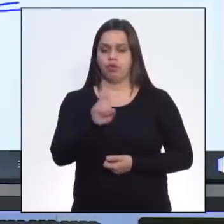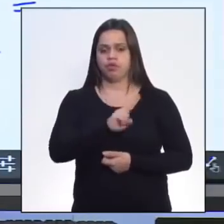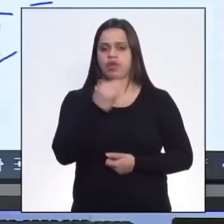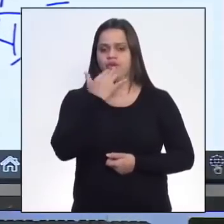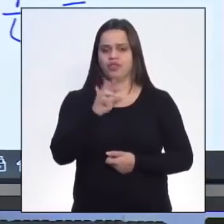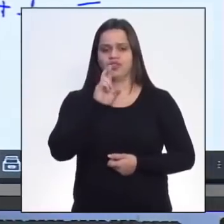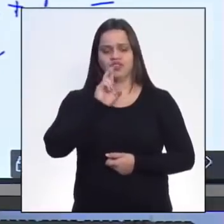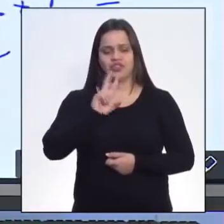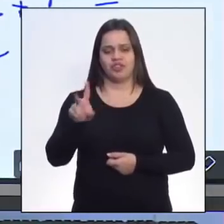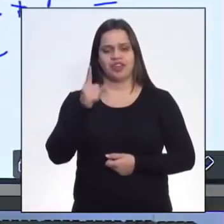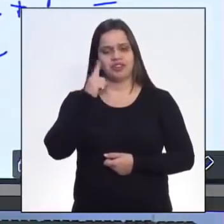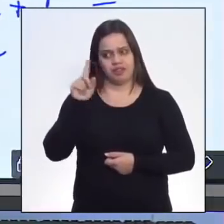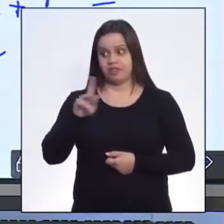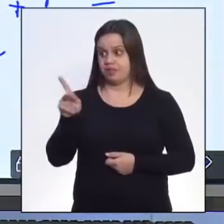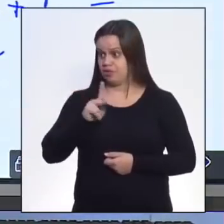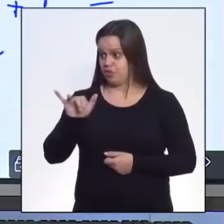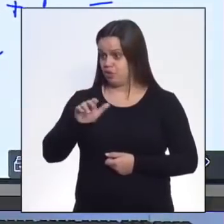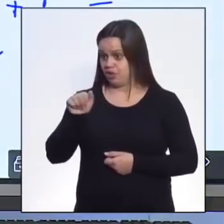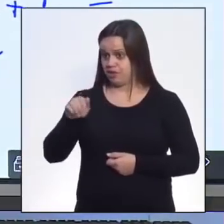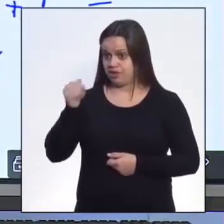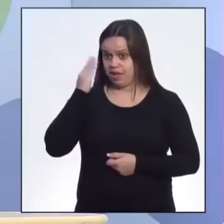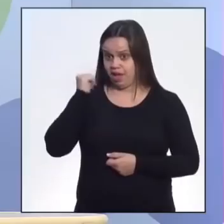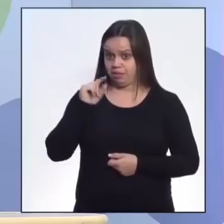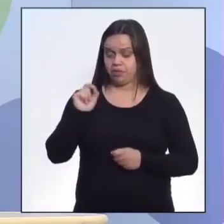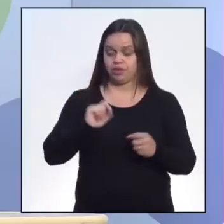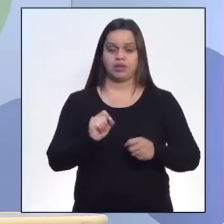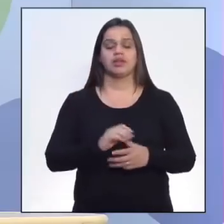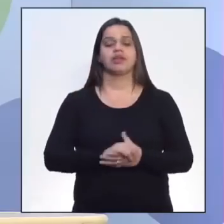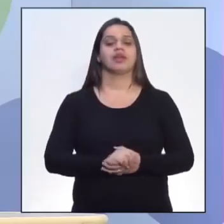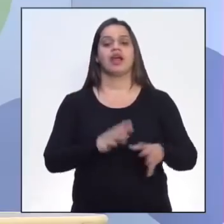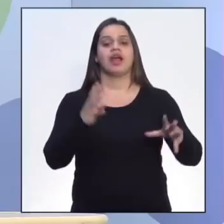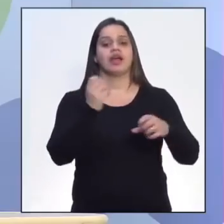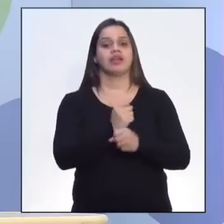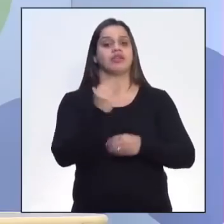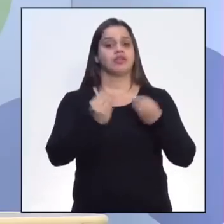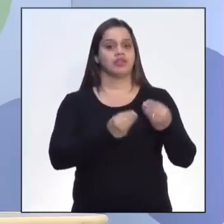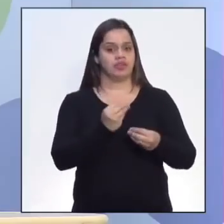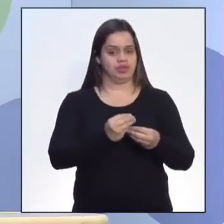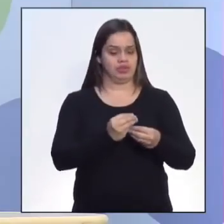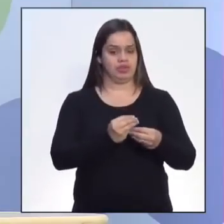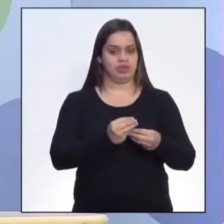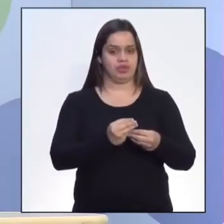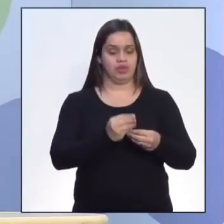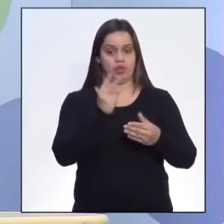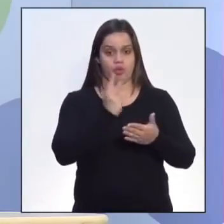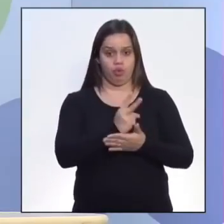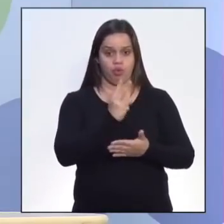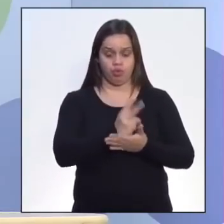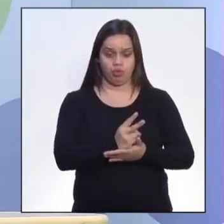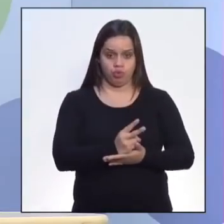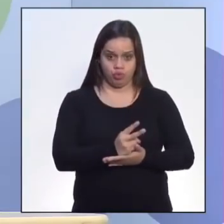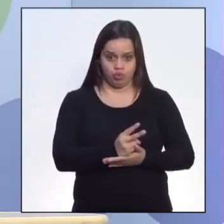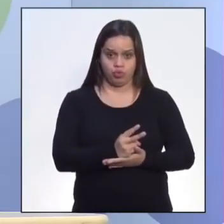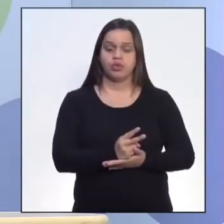vamos lá. Adição de fração com denominador igual. Mantém o denominador, né? Que nesse caso